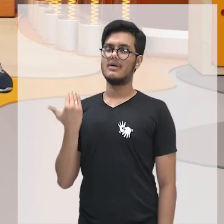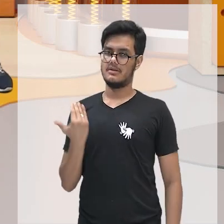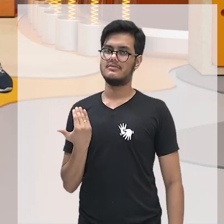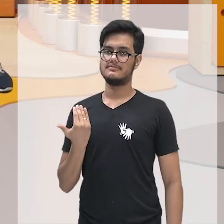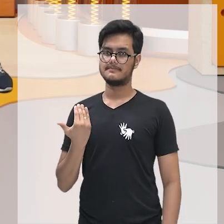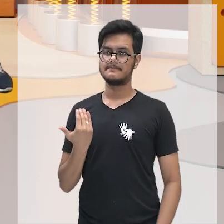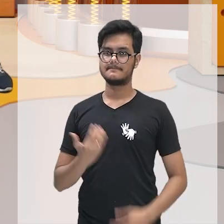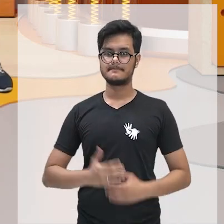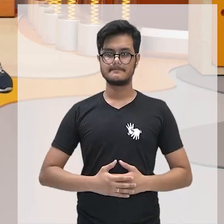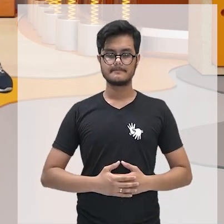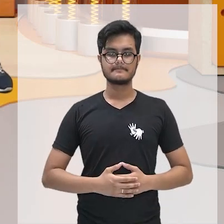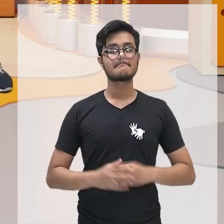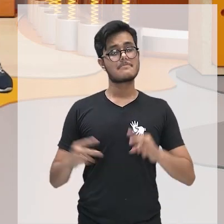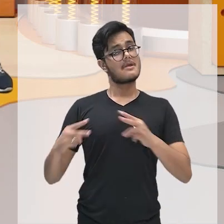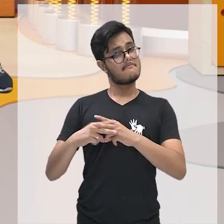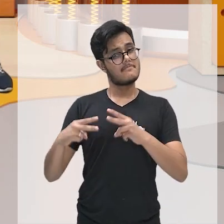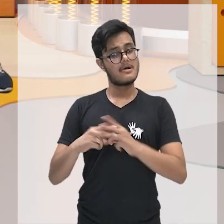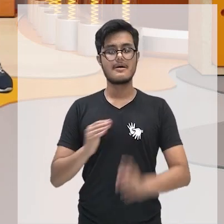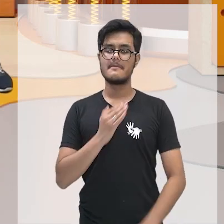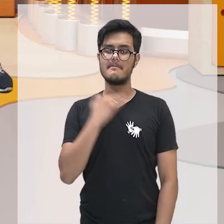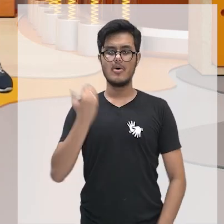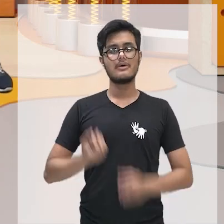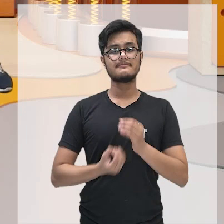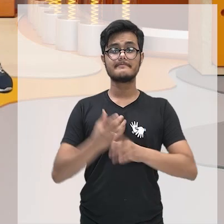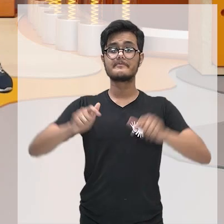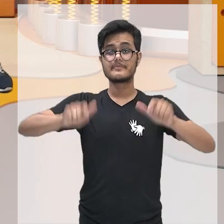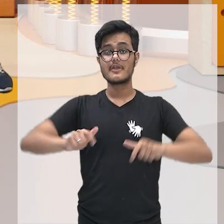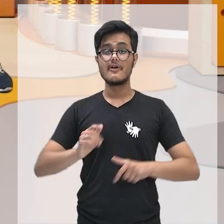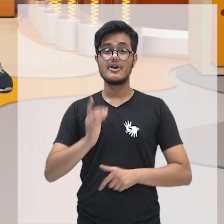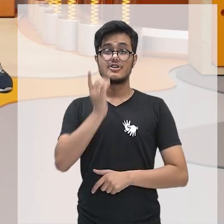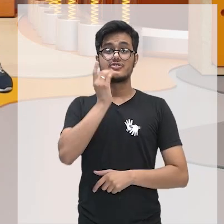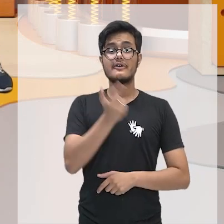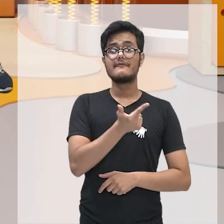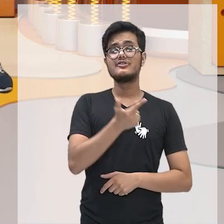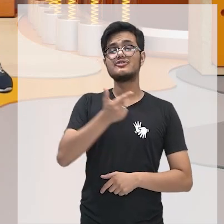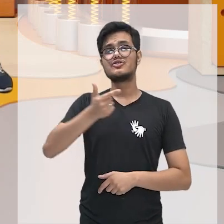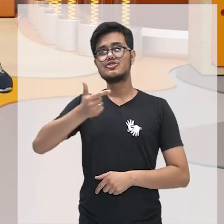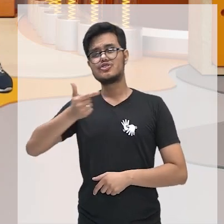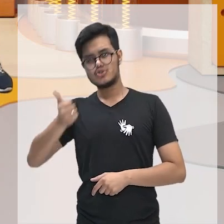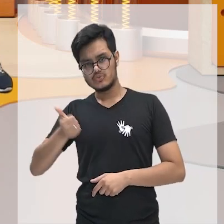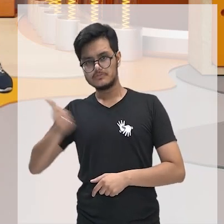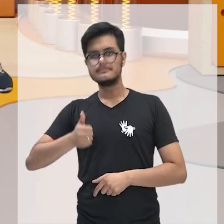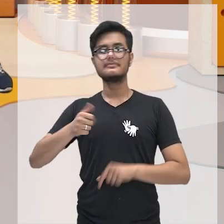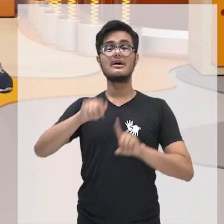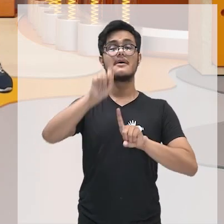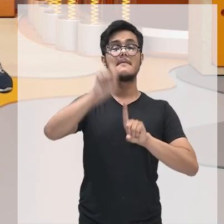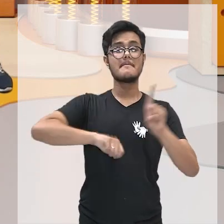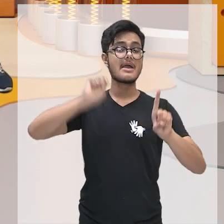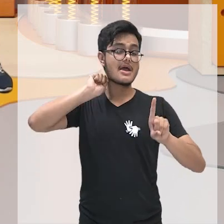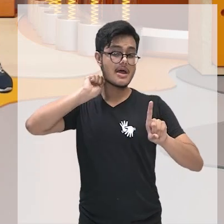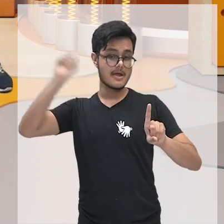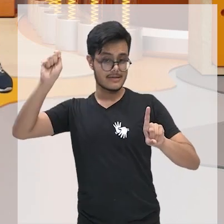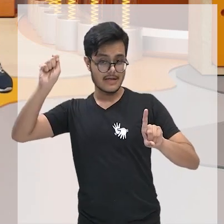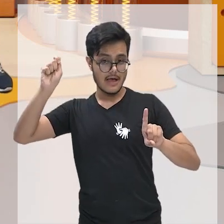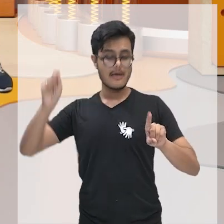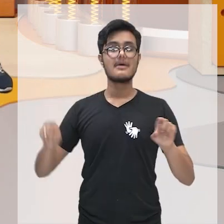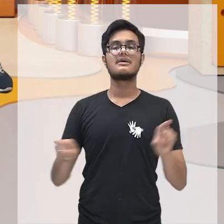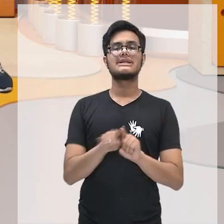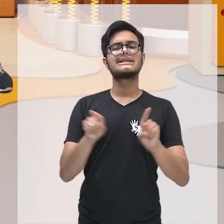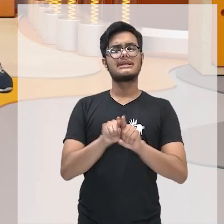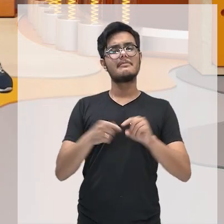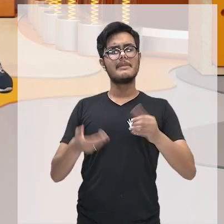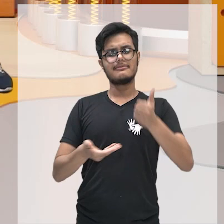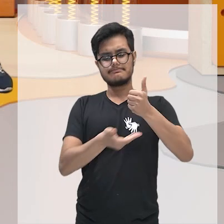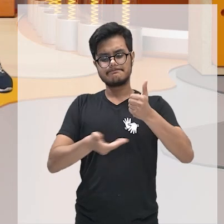ah fundou Roma em 21 de Abril 753 eles estabeleceu as bases da sociedade